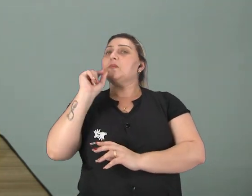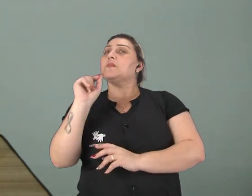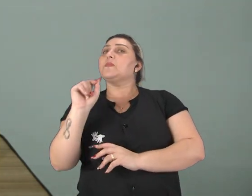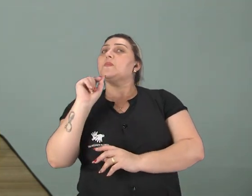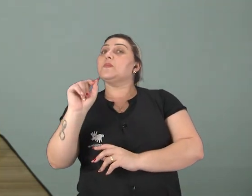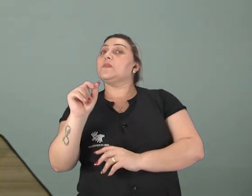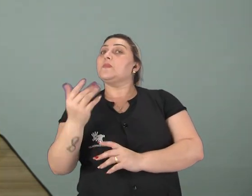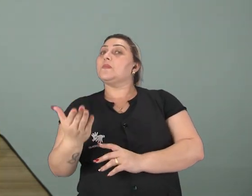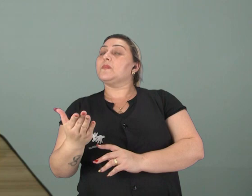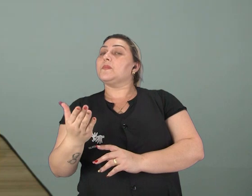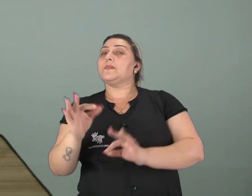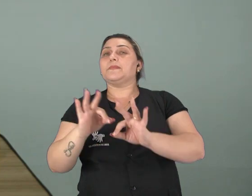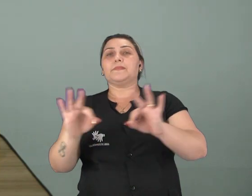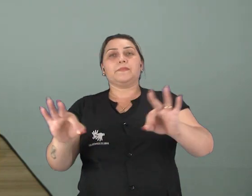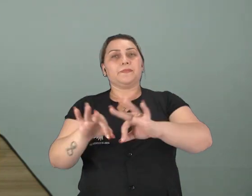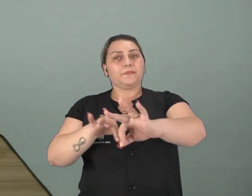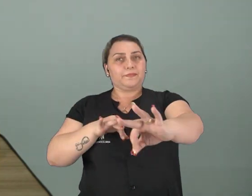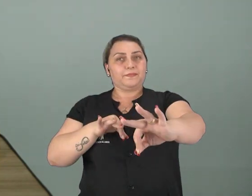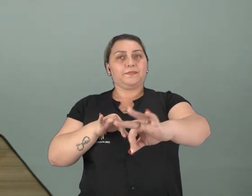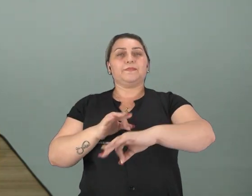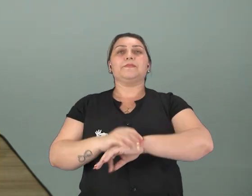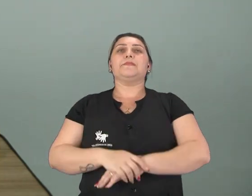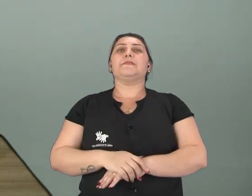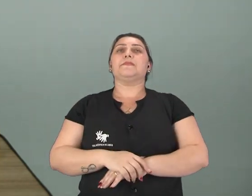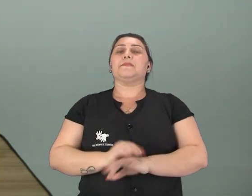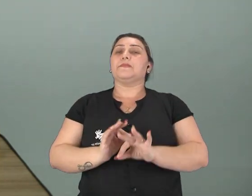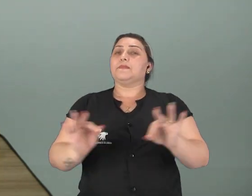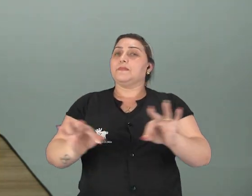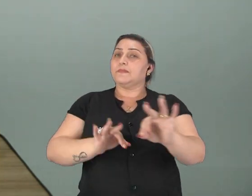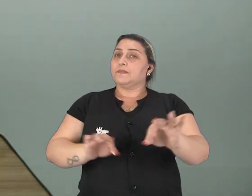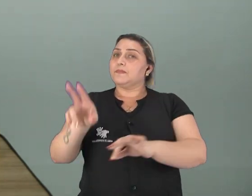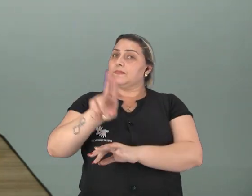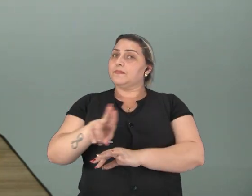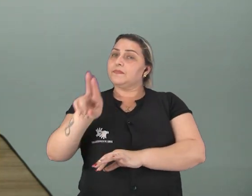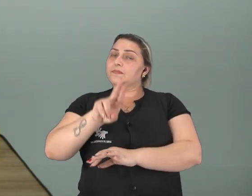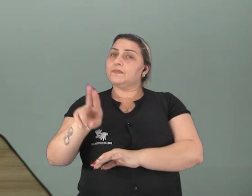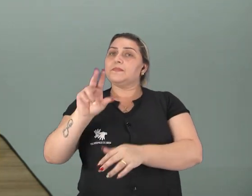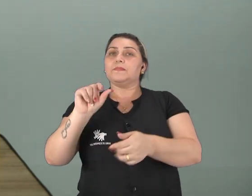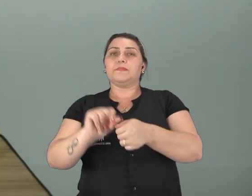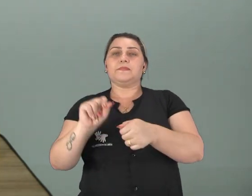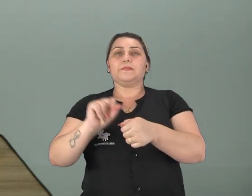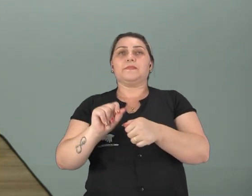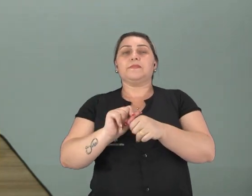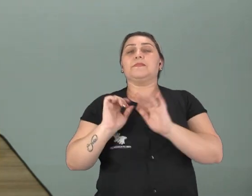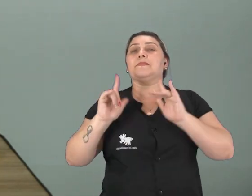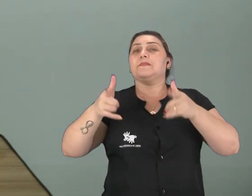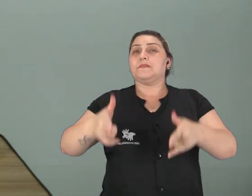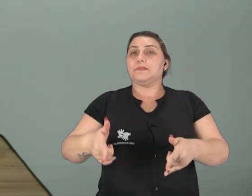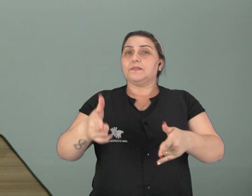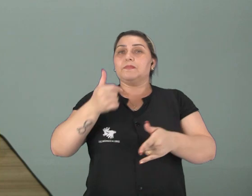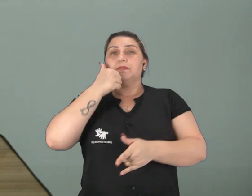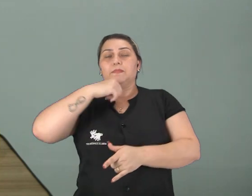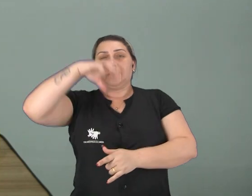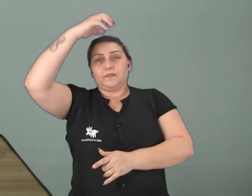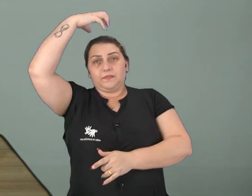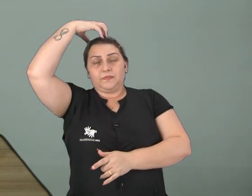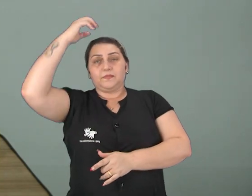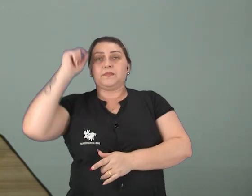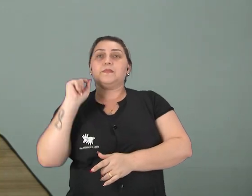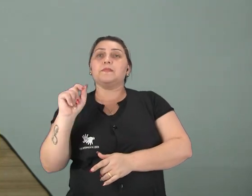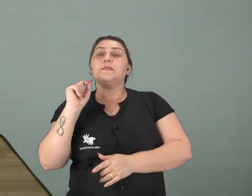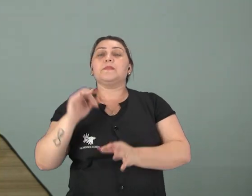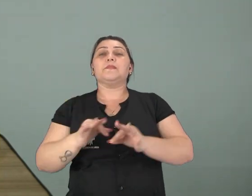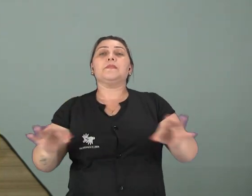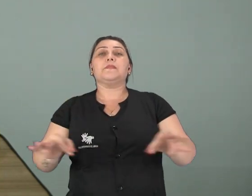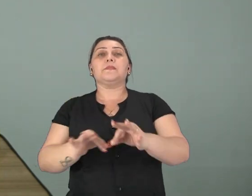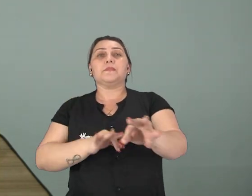quê? Fala de medidas. A medida que foi utilizada para fazer a cama para a rainha foi o quê? Foi